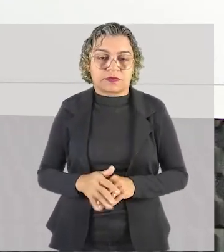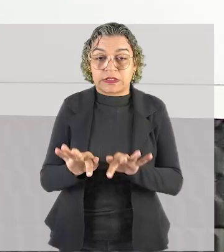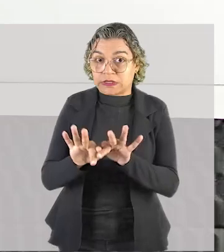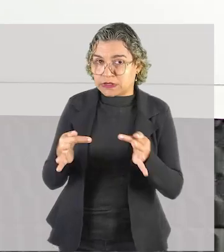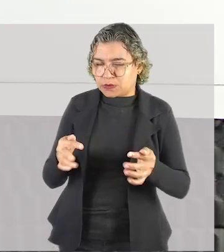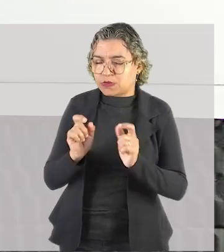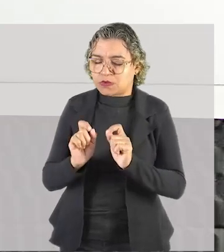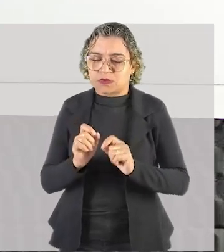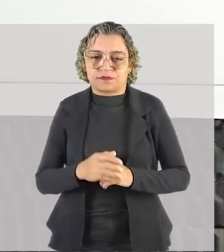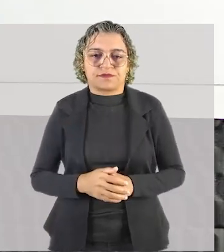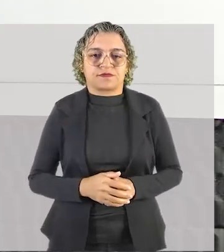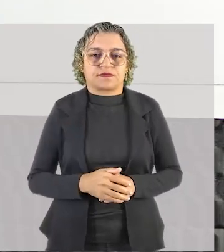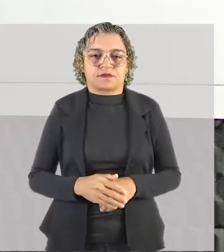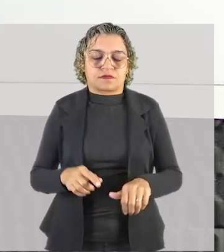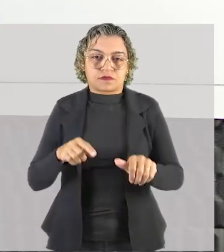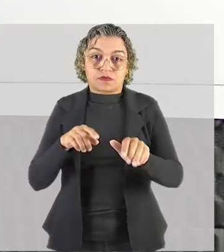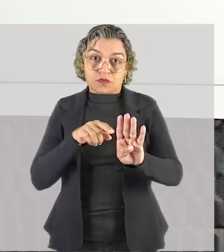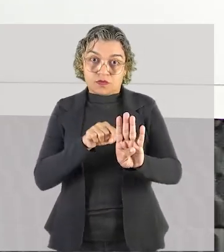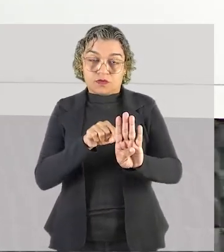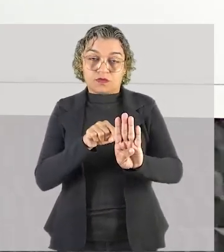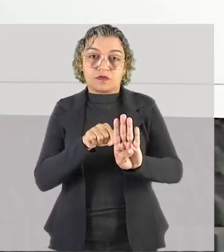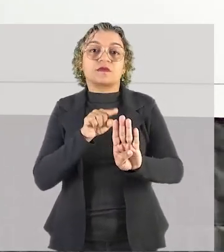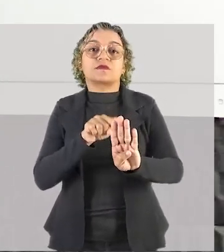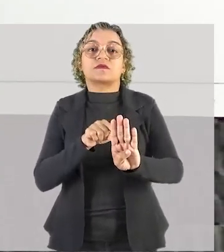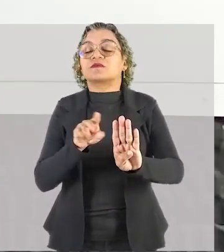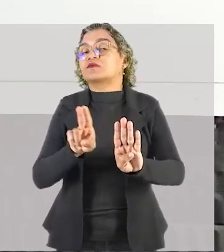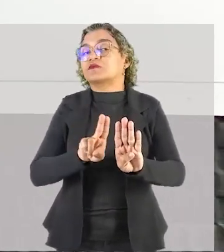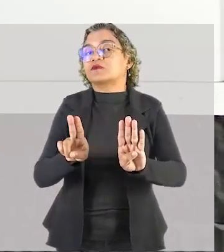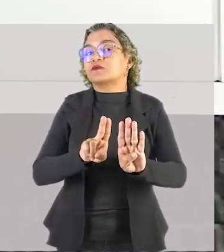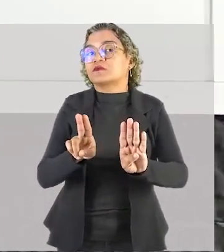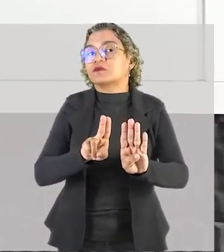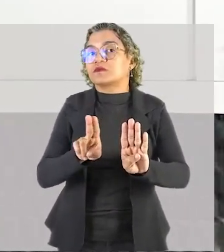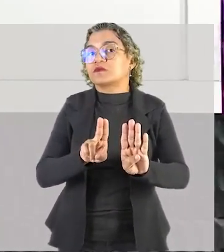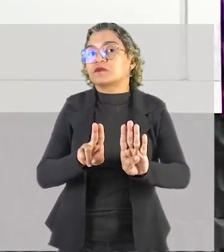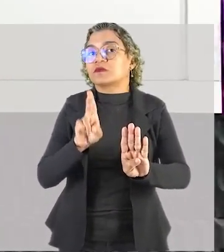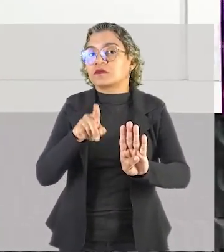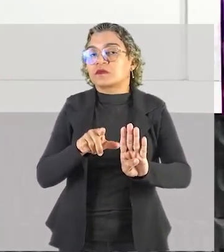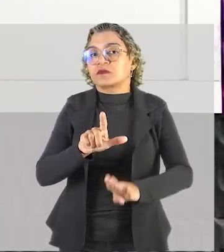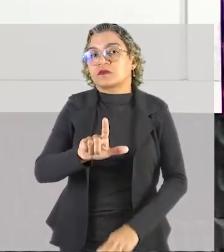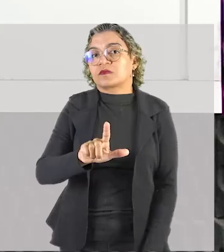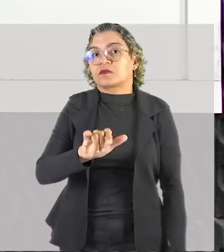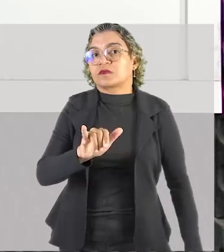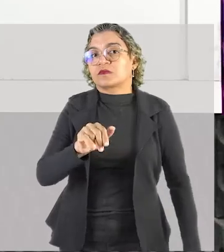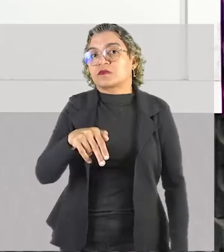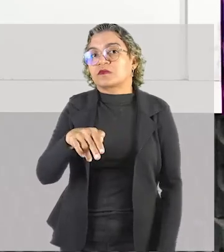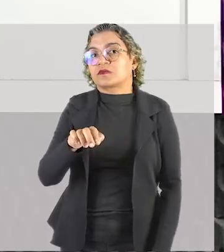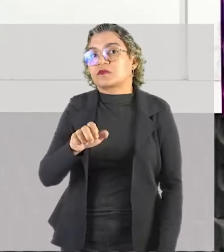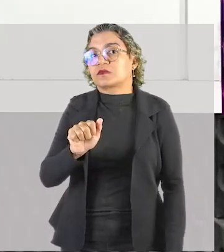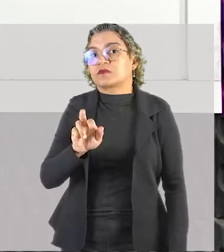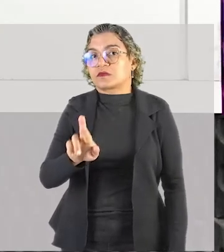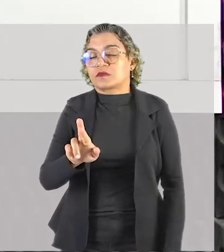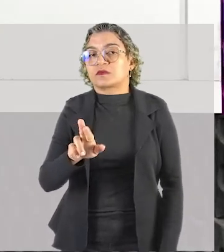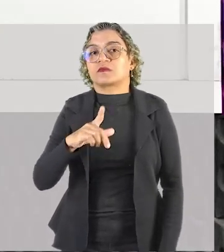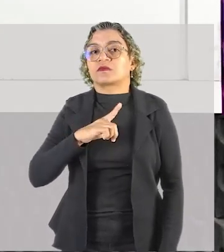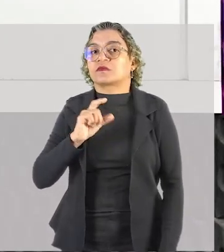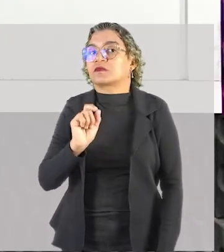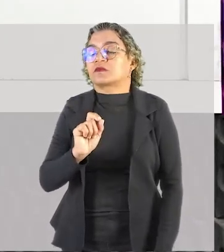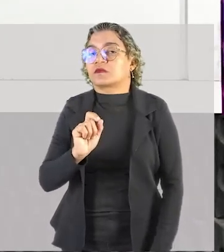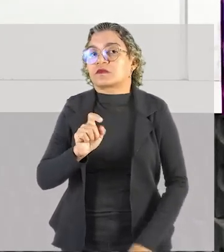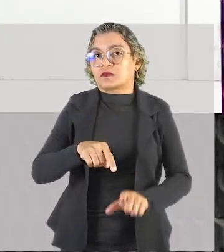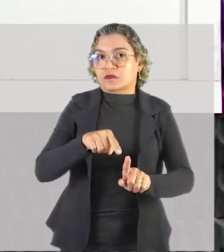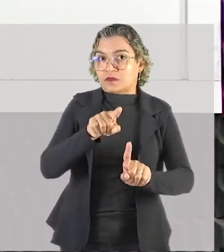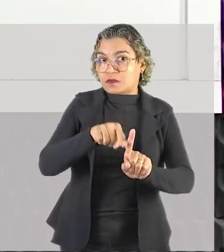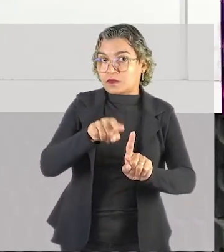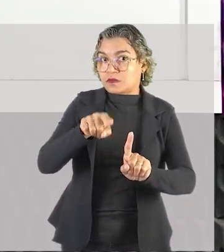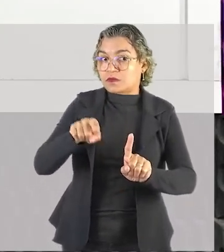simples, porque esse coeficiente B aqui, ele é chamado de coeficiente linear. É justamente a ordenada onde o